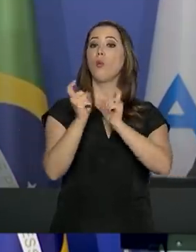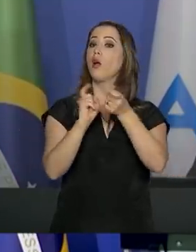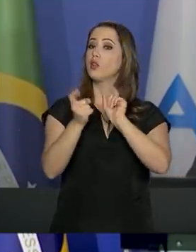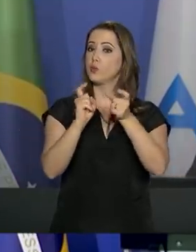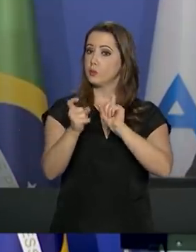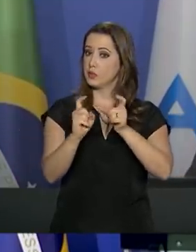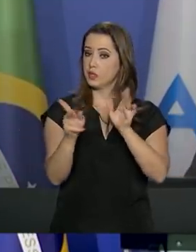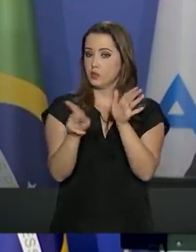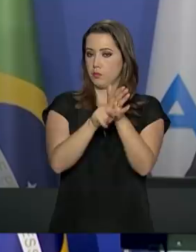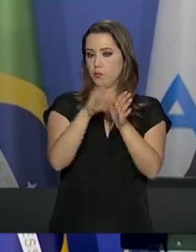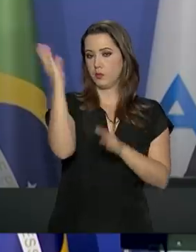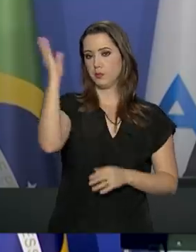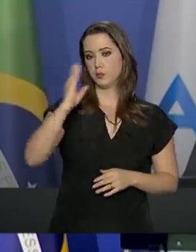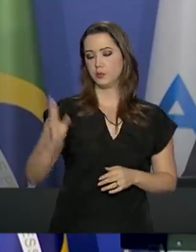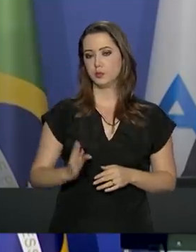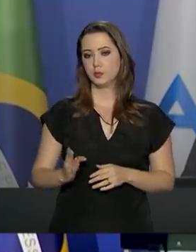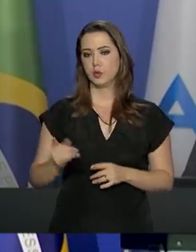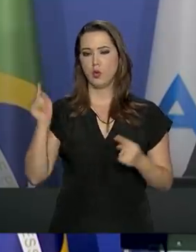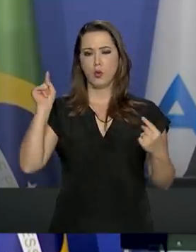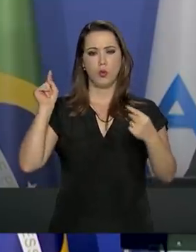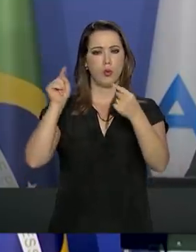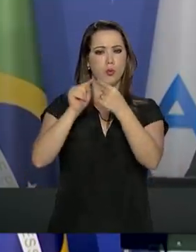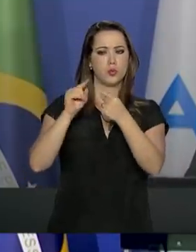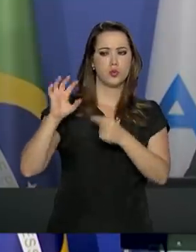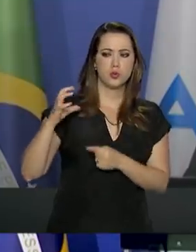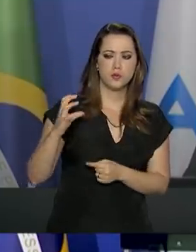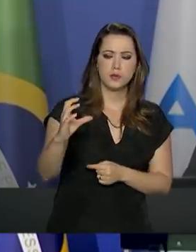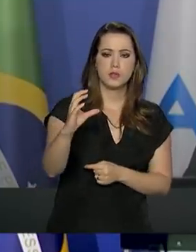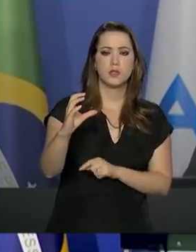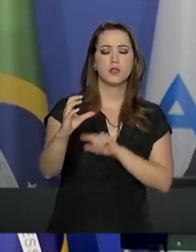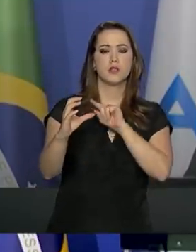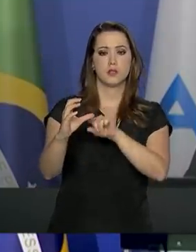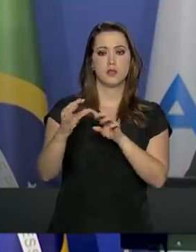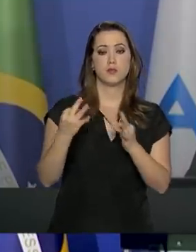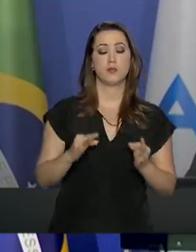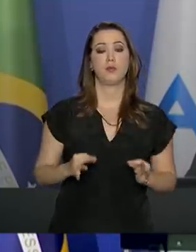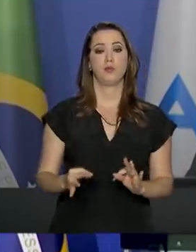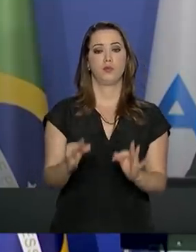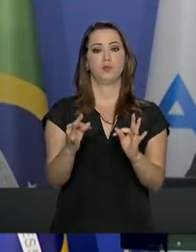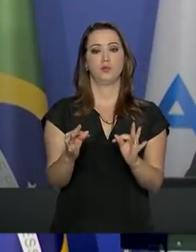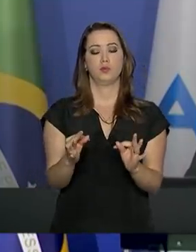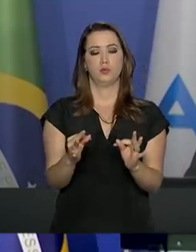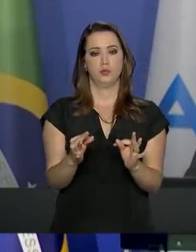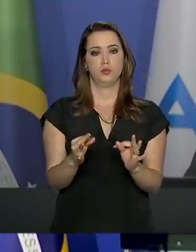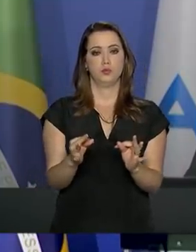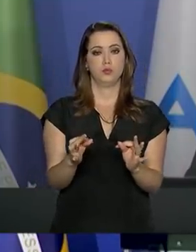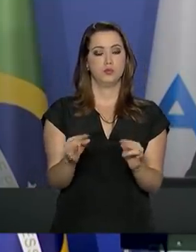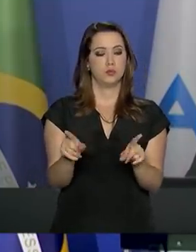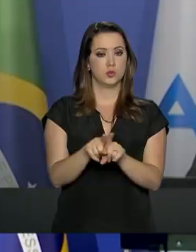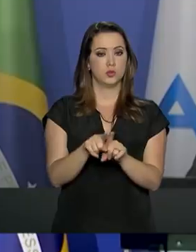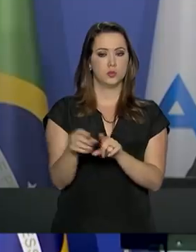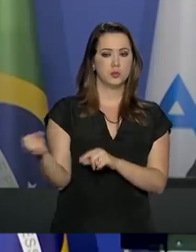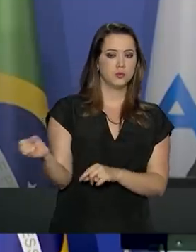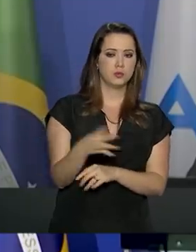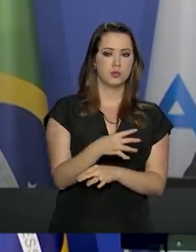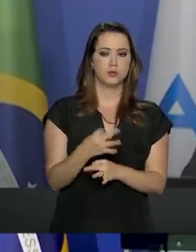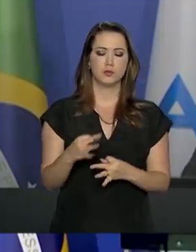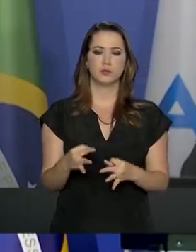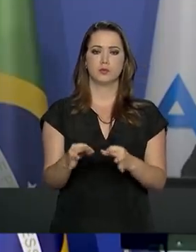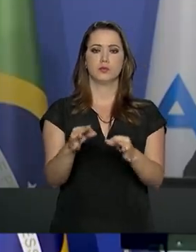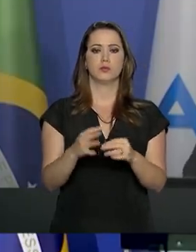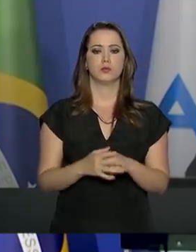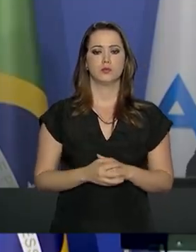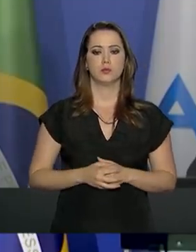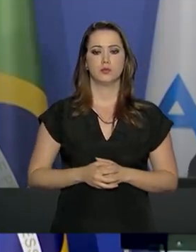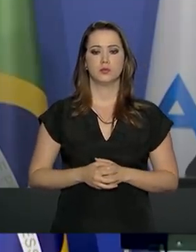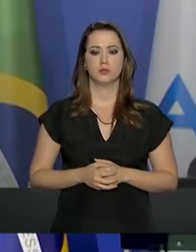Jerusalem, the business office, voltado para a ciência, tecnologia e inovação. Science, technology